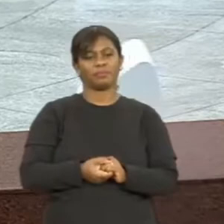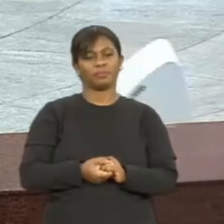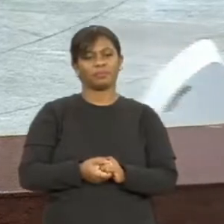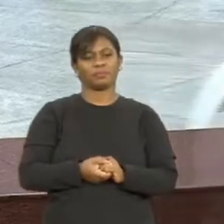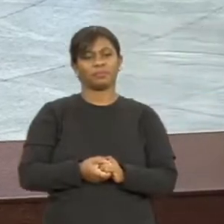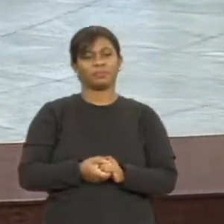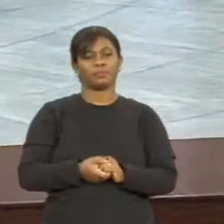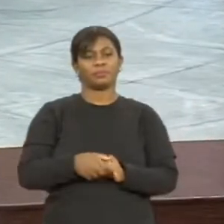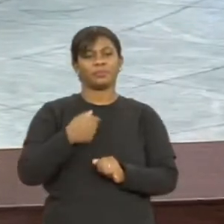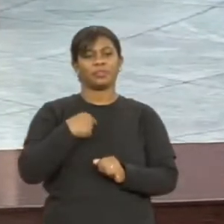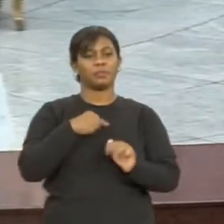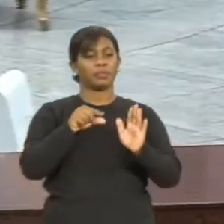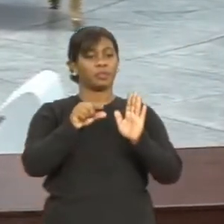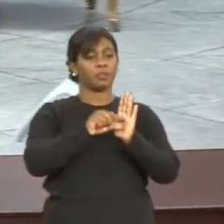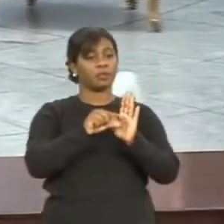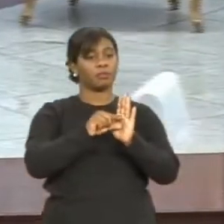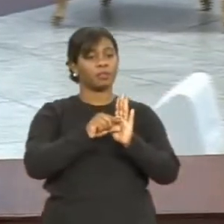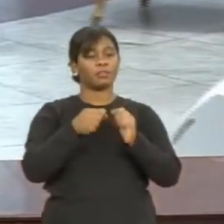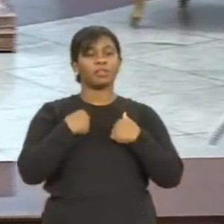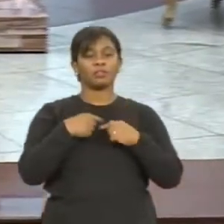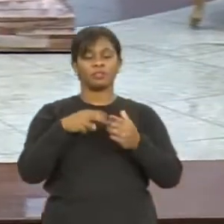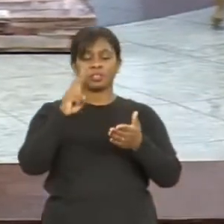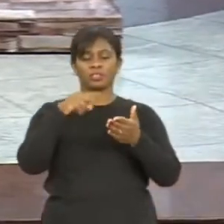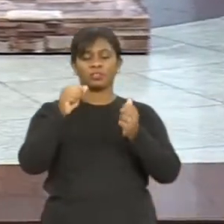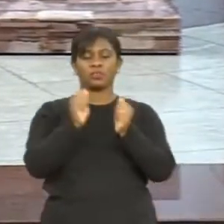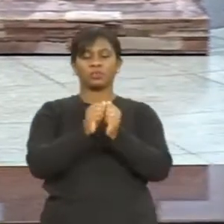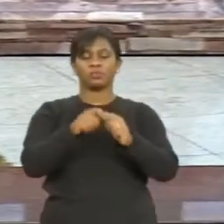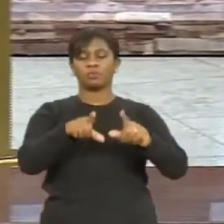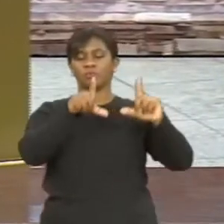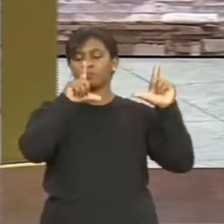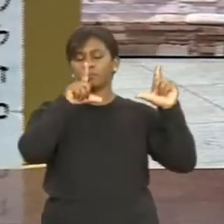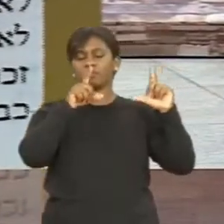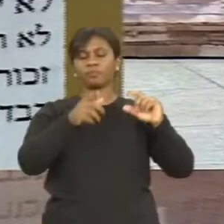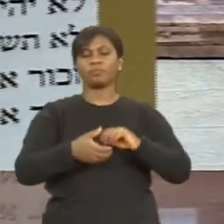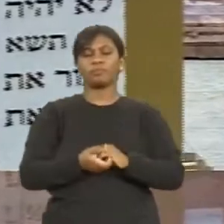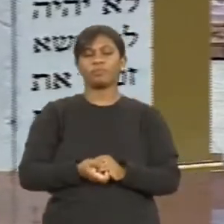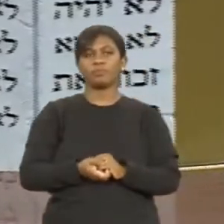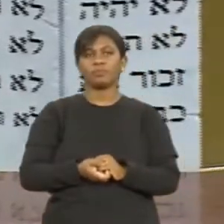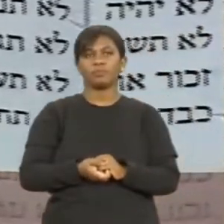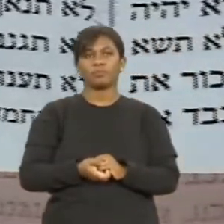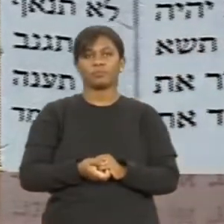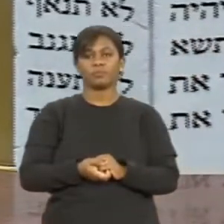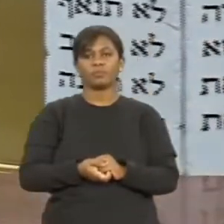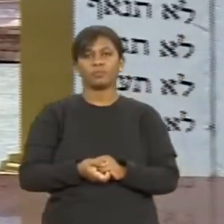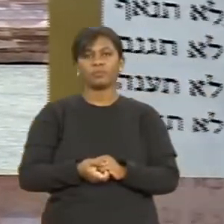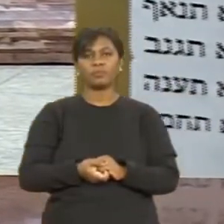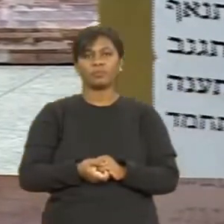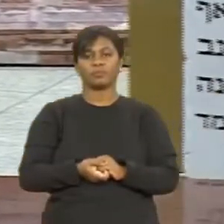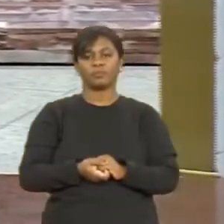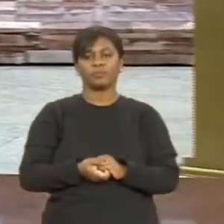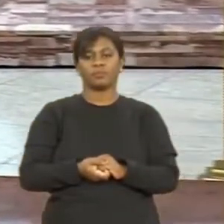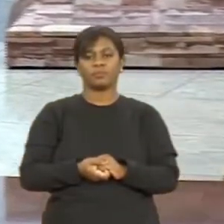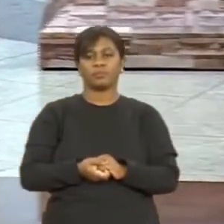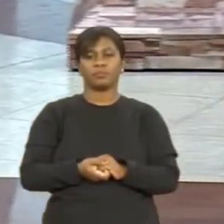Eu vou colocar um versículo, eu queria que você lesse no telão comigo, no telão, na versão atualizada. Coloca por